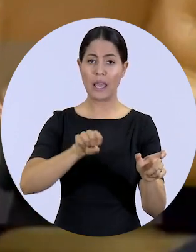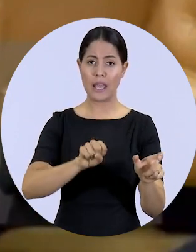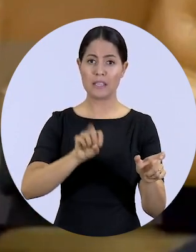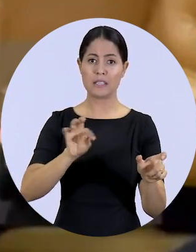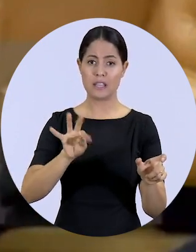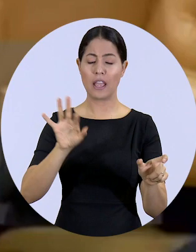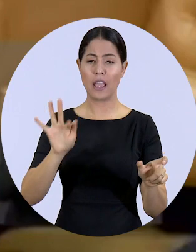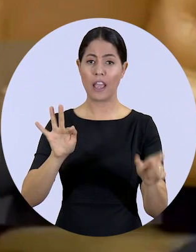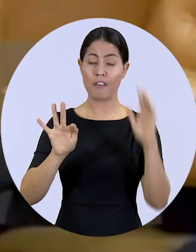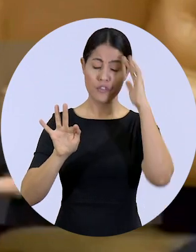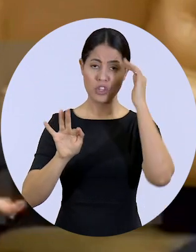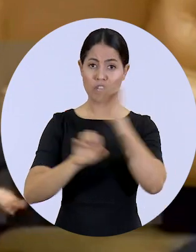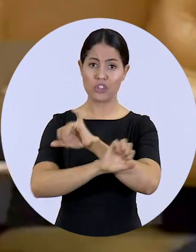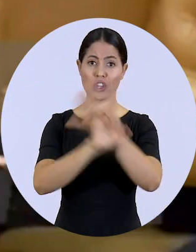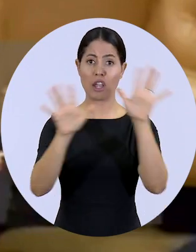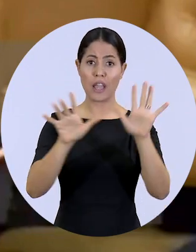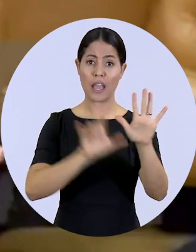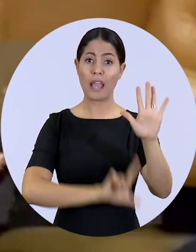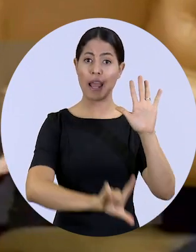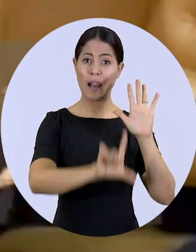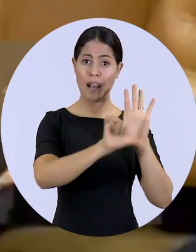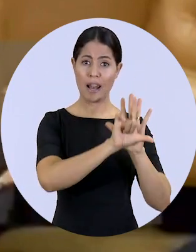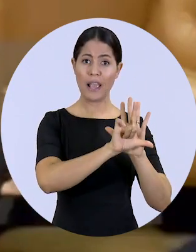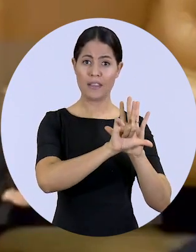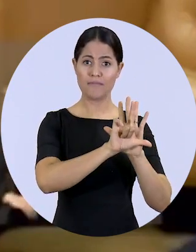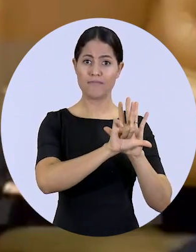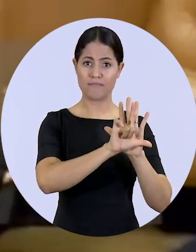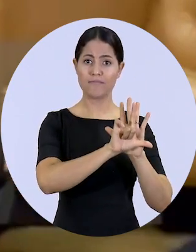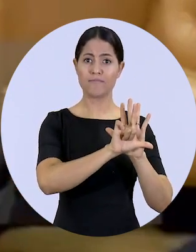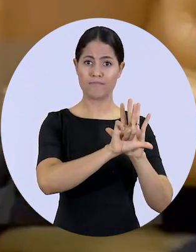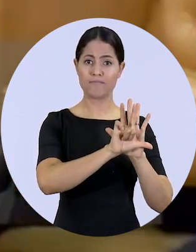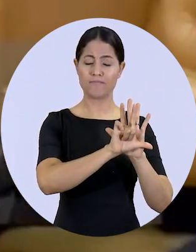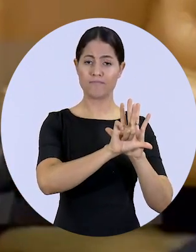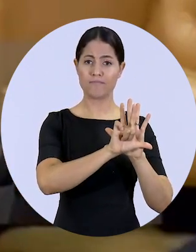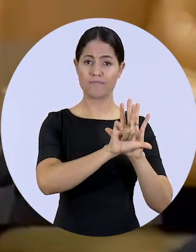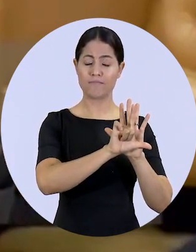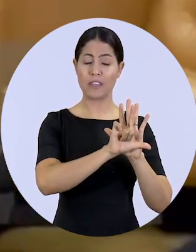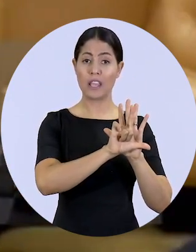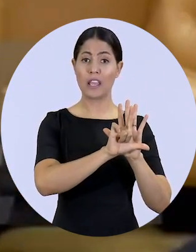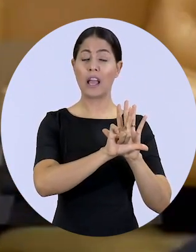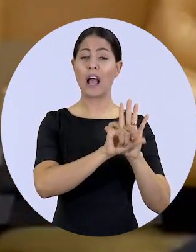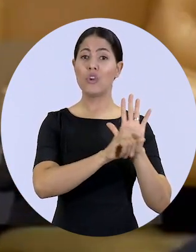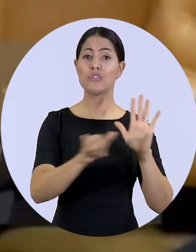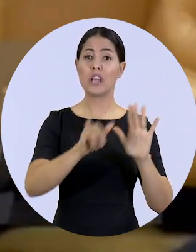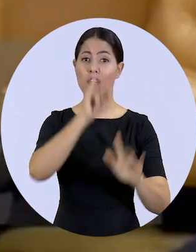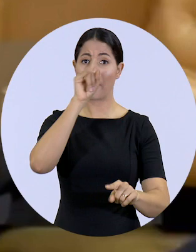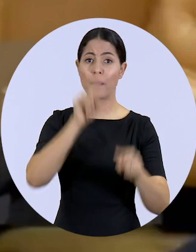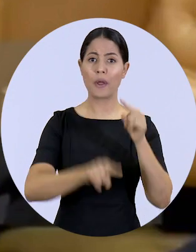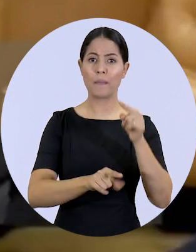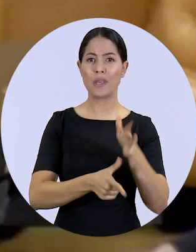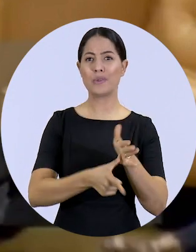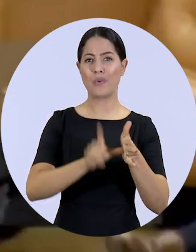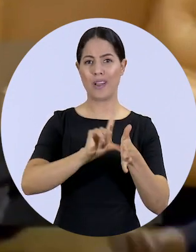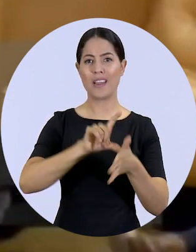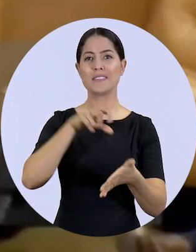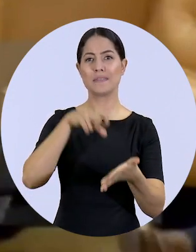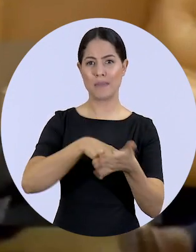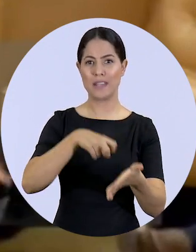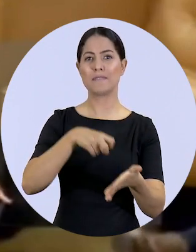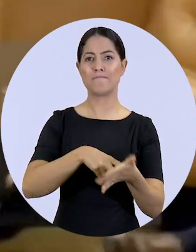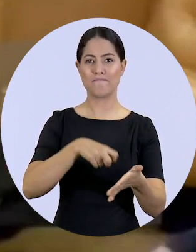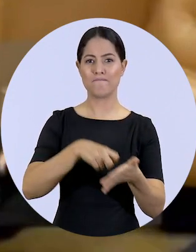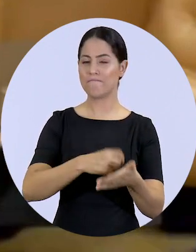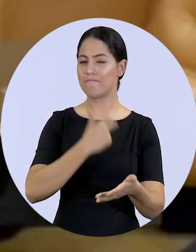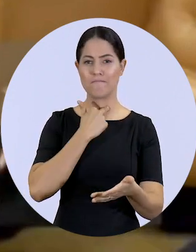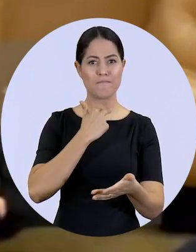a Casa entendiam que, diante de uma lei infraconstitucional que vedasse a execução